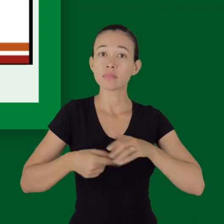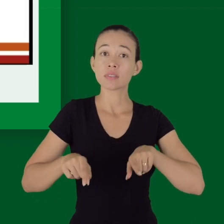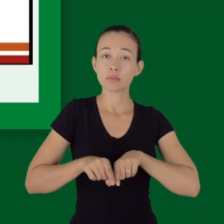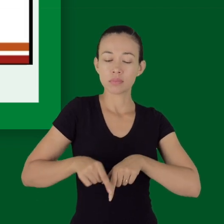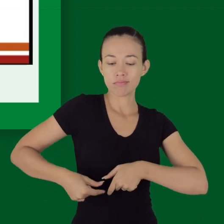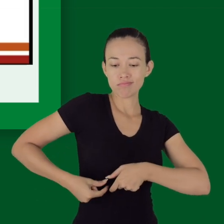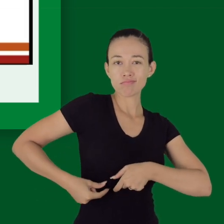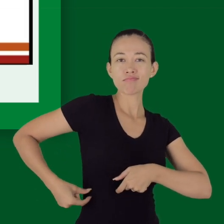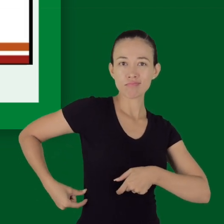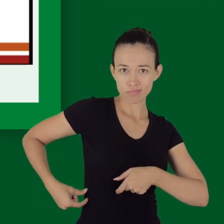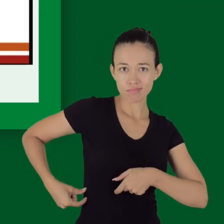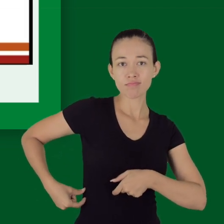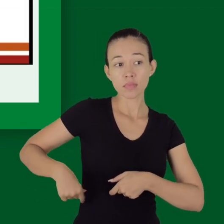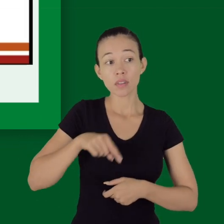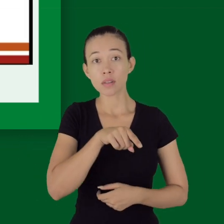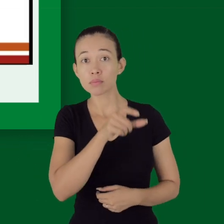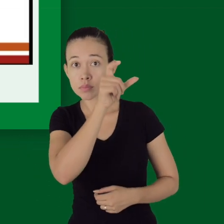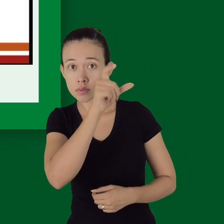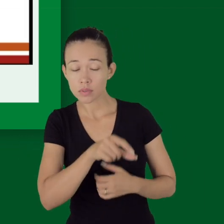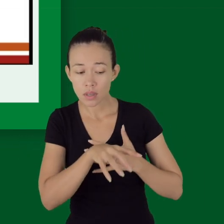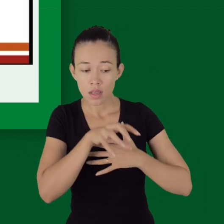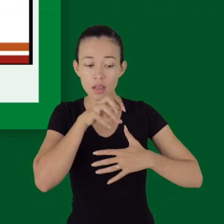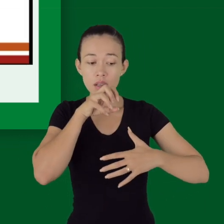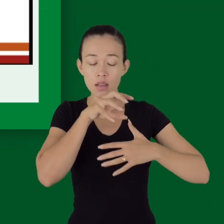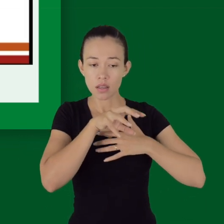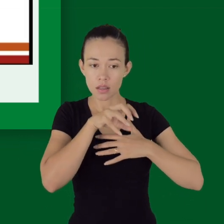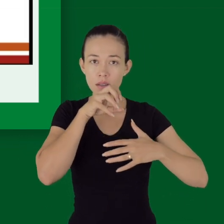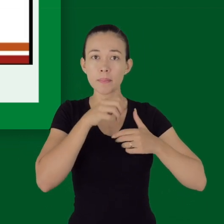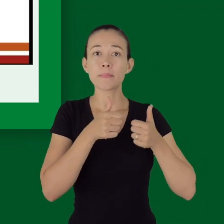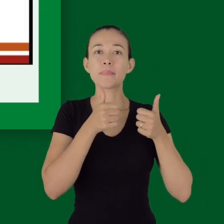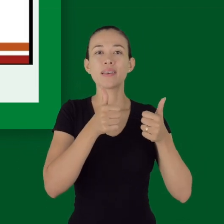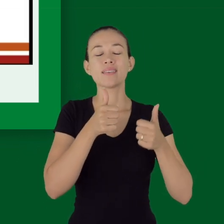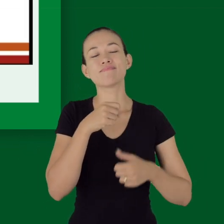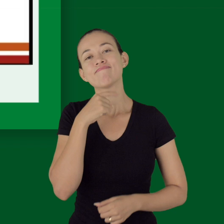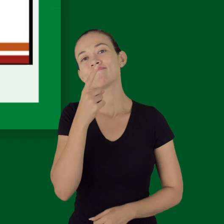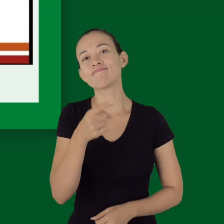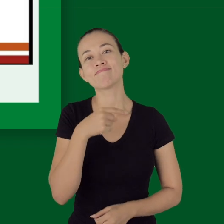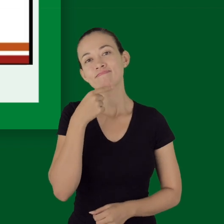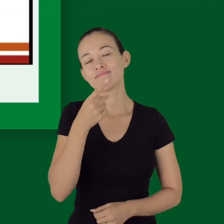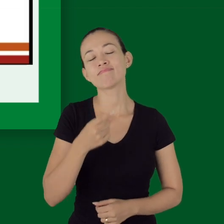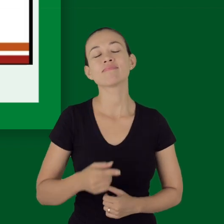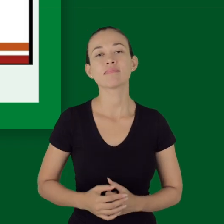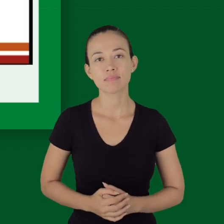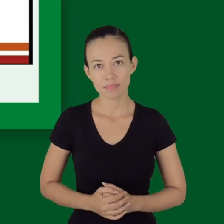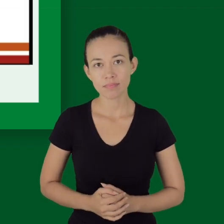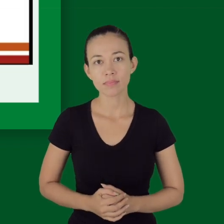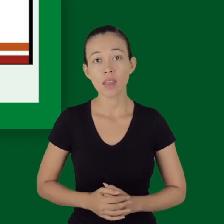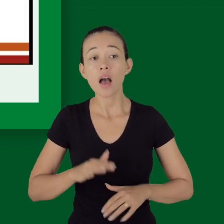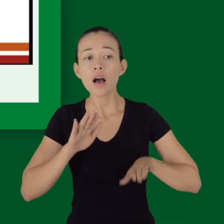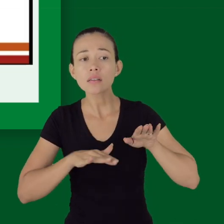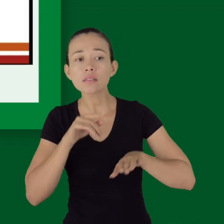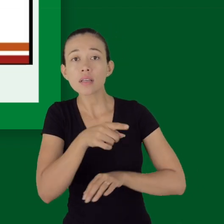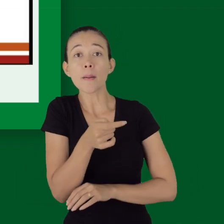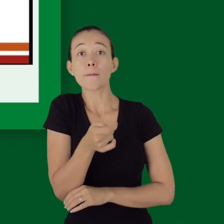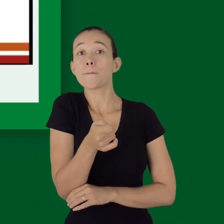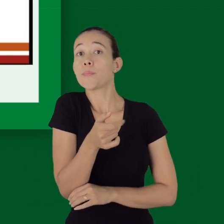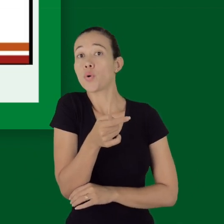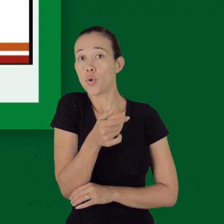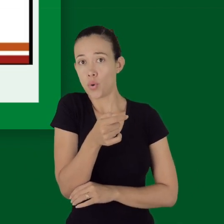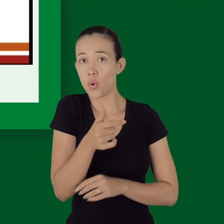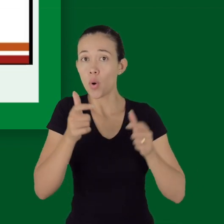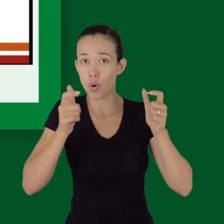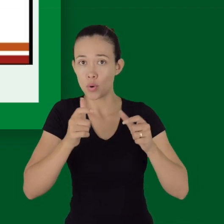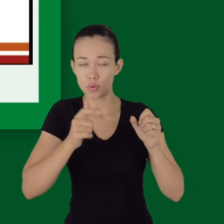tanto a musculatura diafragmática como a musculatura intercostal e a musculatura acessória. Então, esse paciente que não consegue respirar. Difícil, né? O que ocorre, às